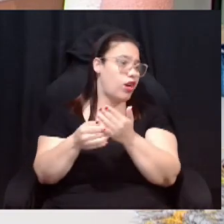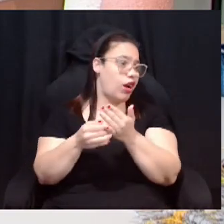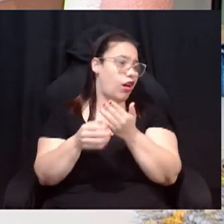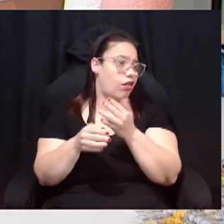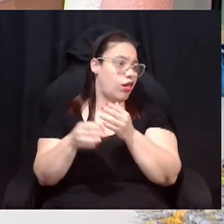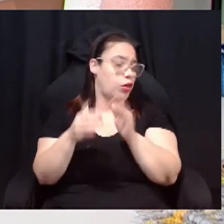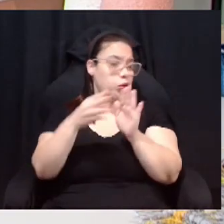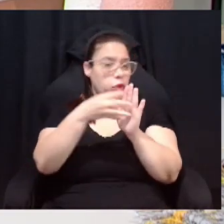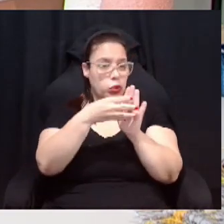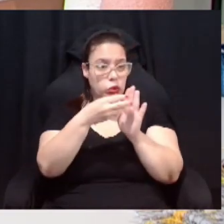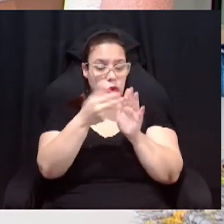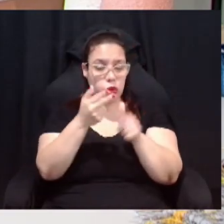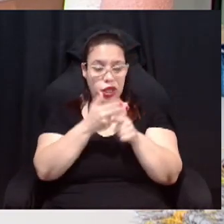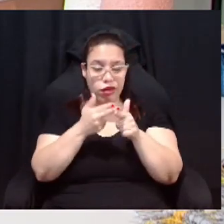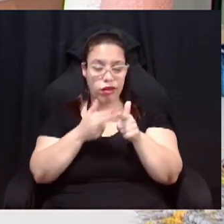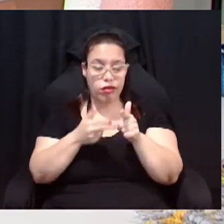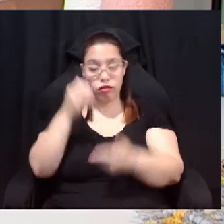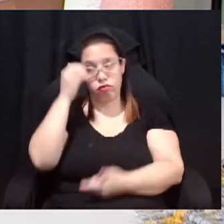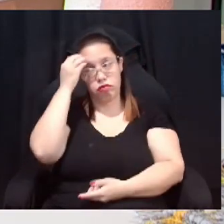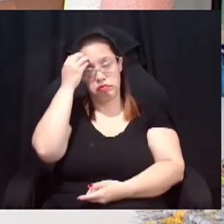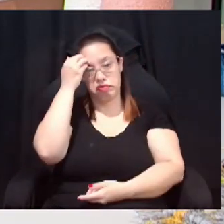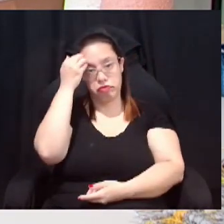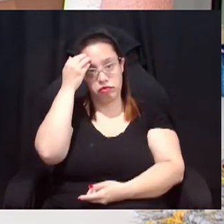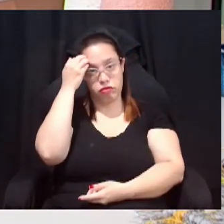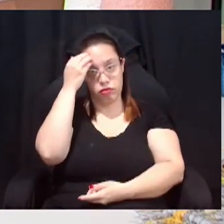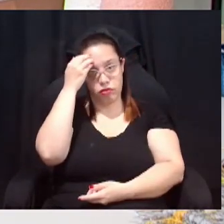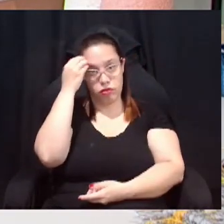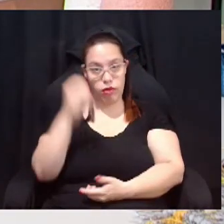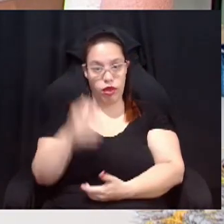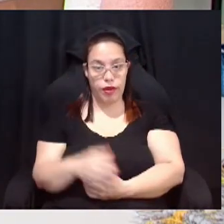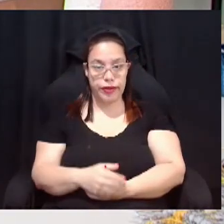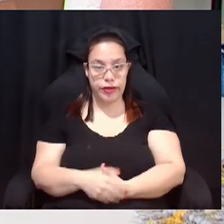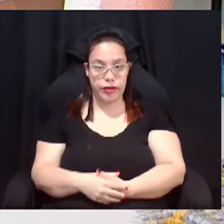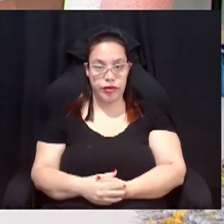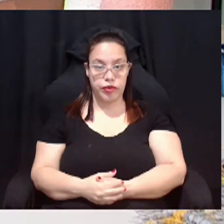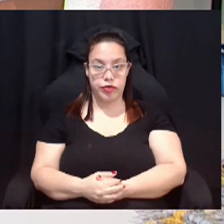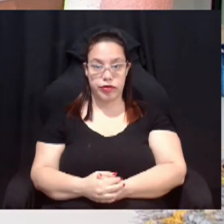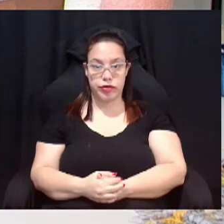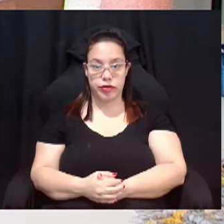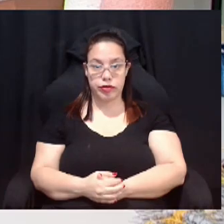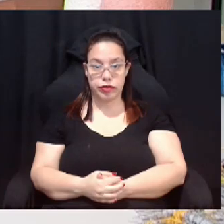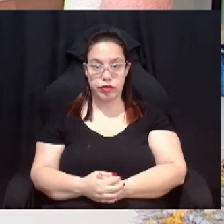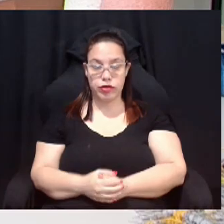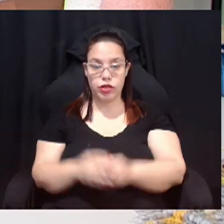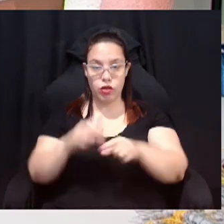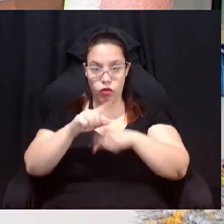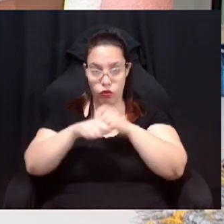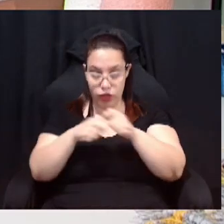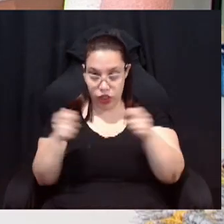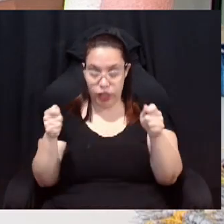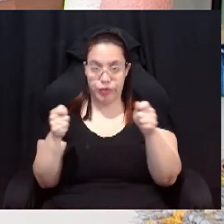bom? Então eu vou voltar aqui e vou fechar.